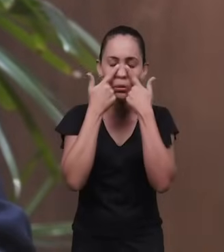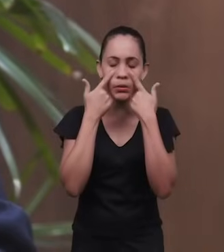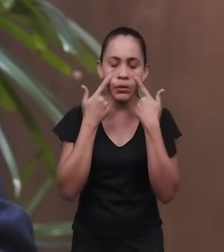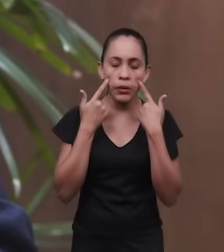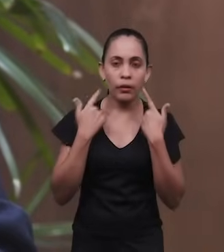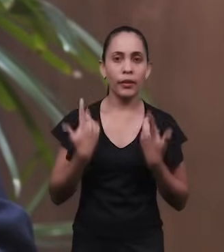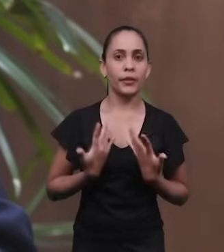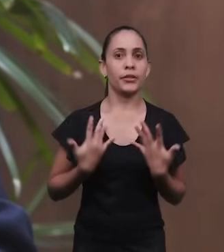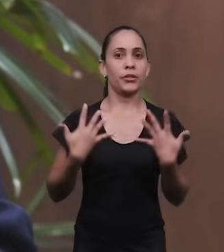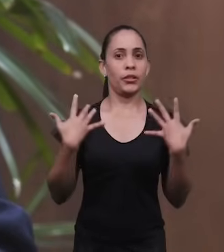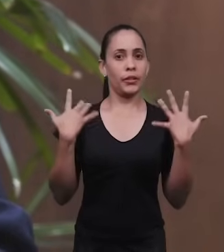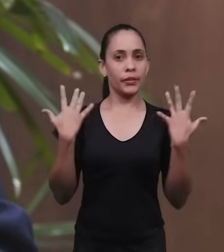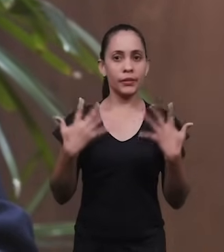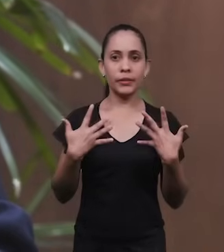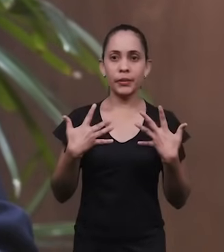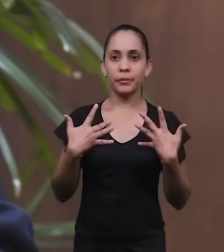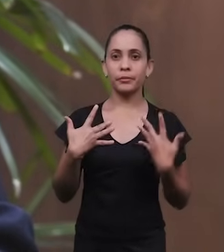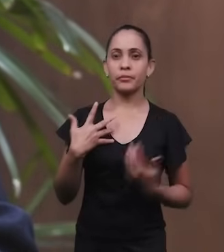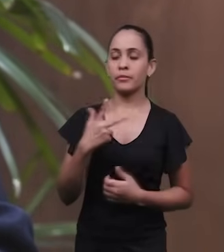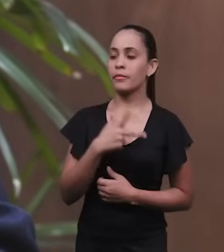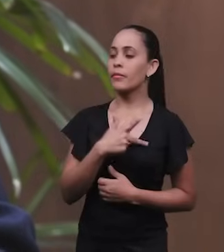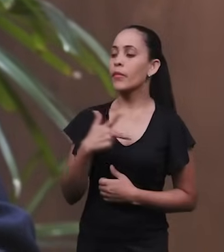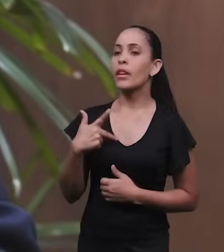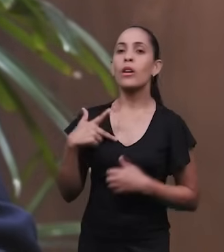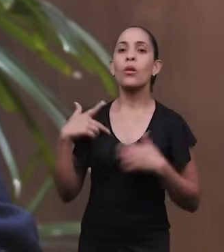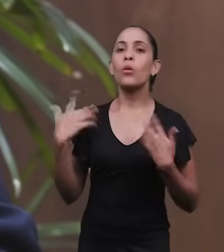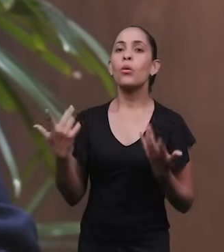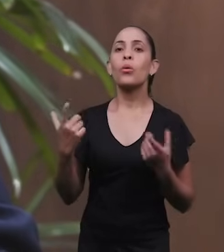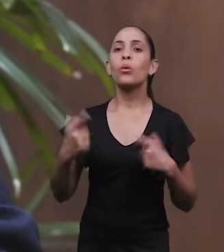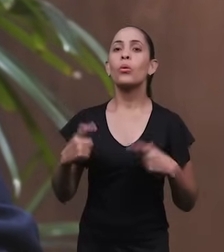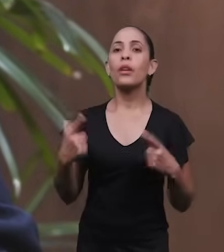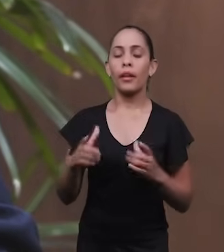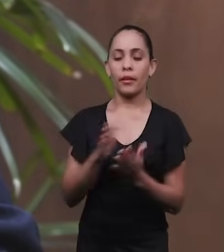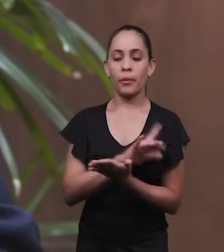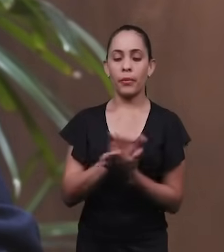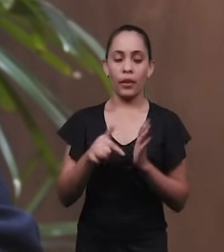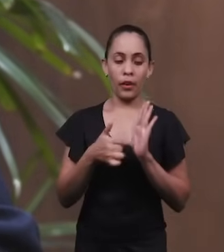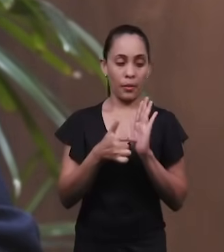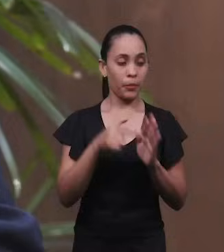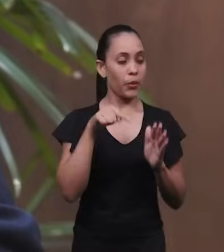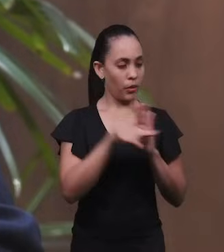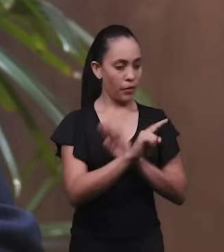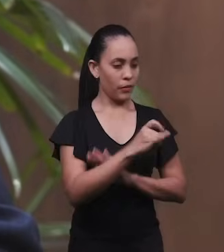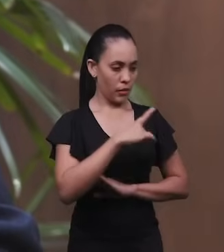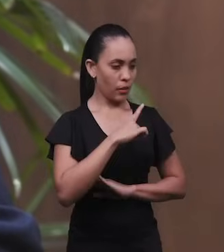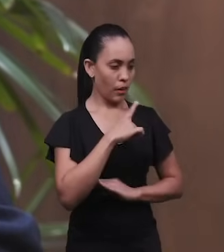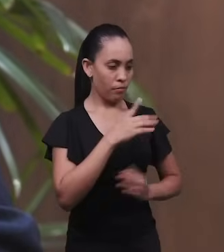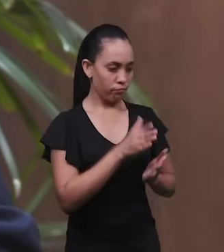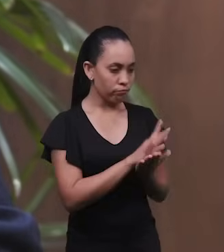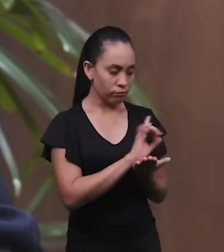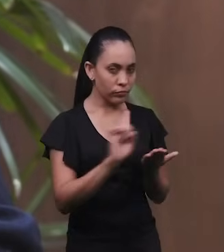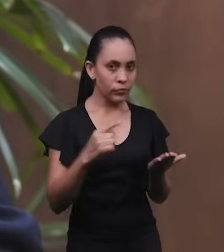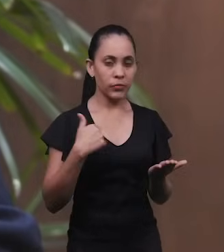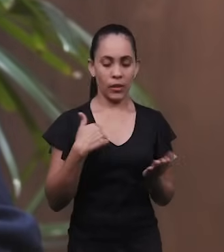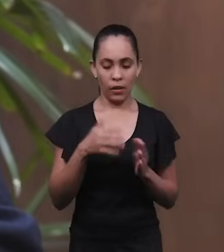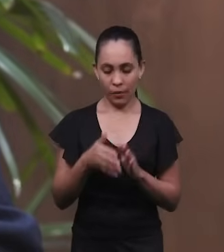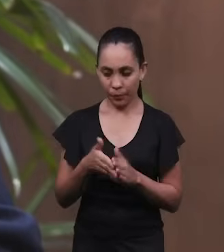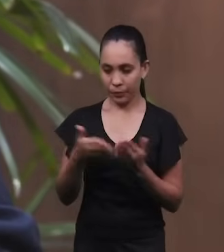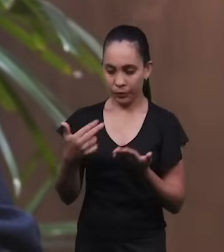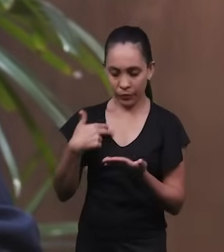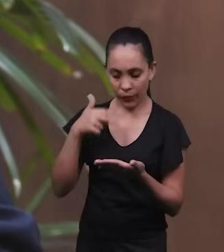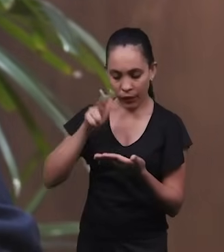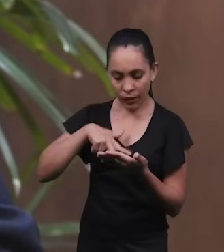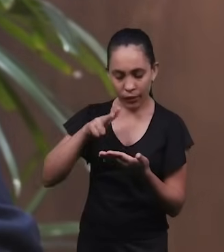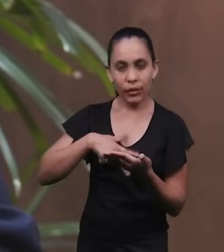de alegria. Glória a Deus. Pastor, onde está escrito isso? Eu perguntei se ela tinha a Bíblia, ela tinha, abriu